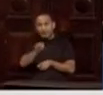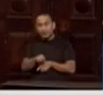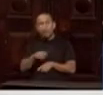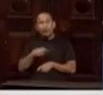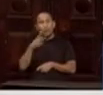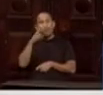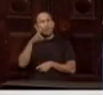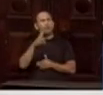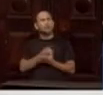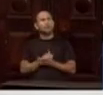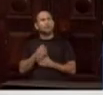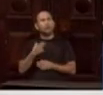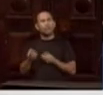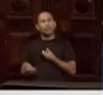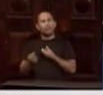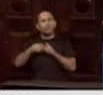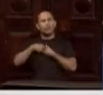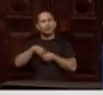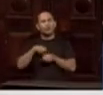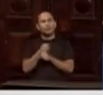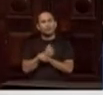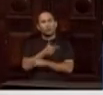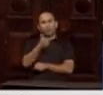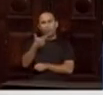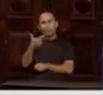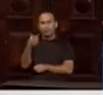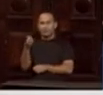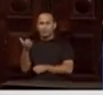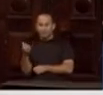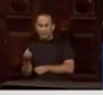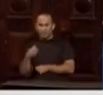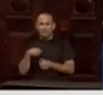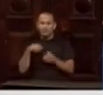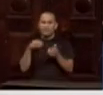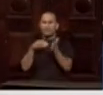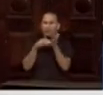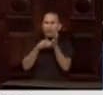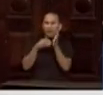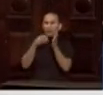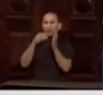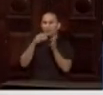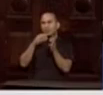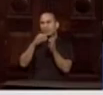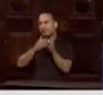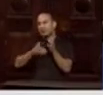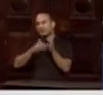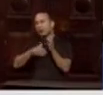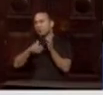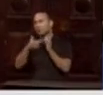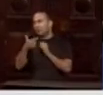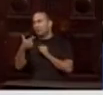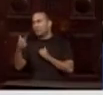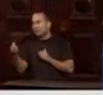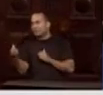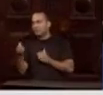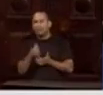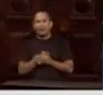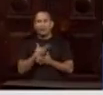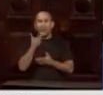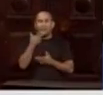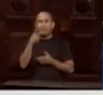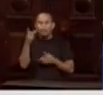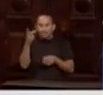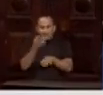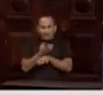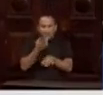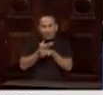recordo, que nós votamos aqui em 2016, final de dezembro de 2016, uma matéria que foi muito, muito polêmica,